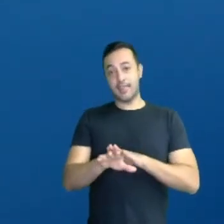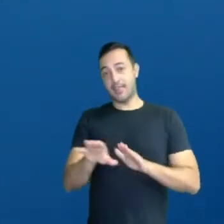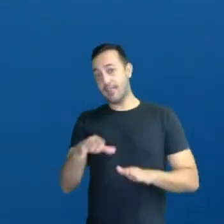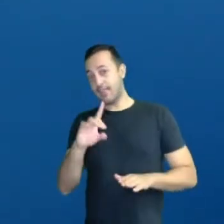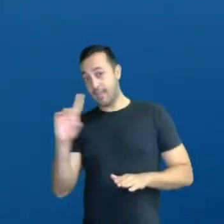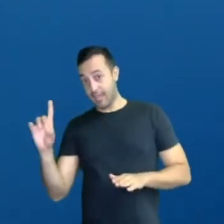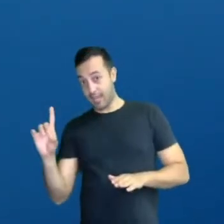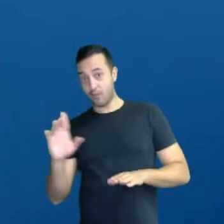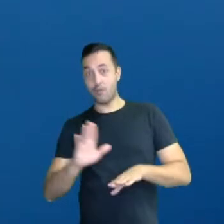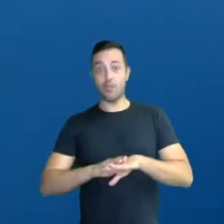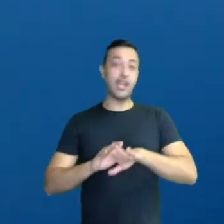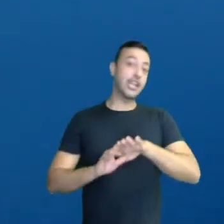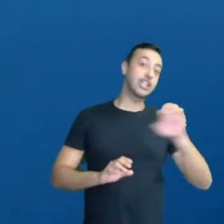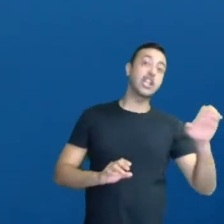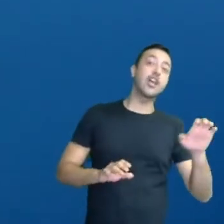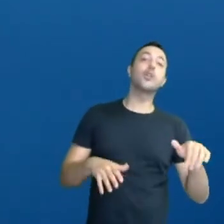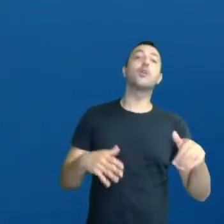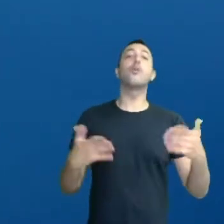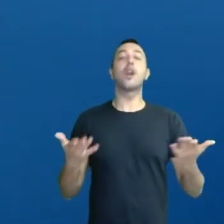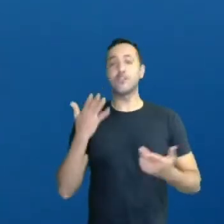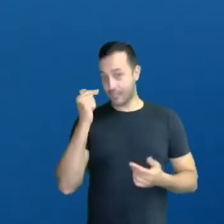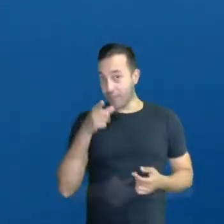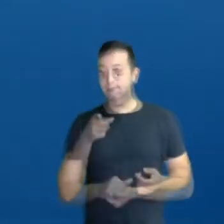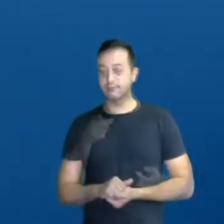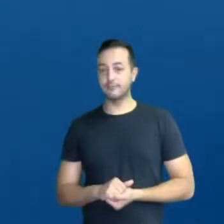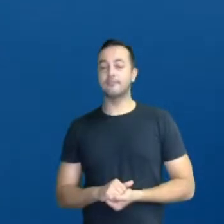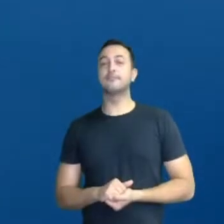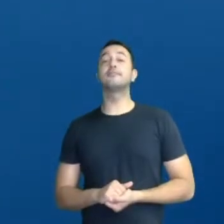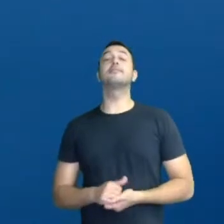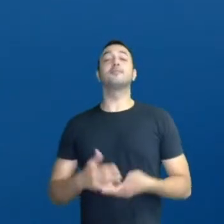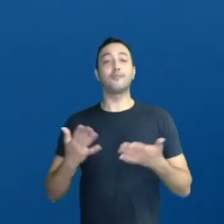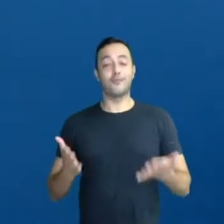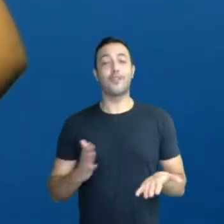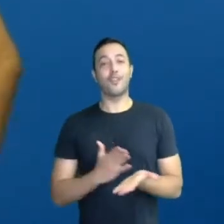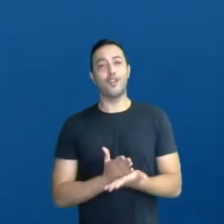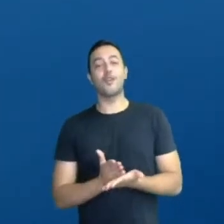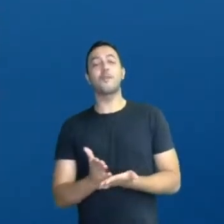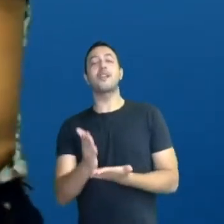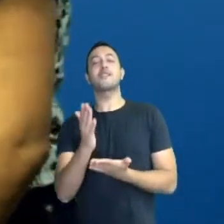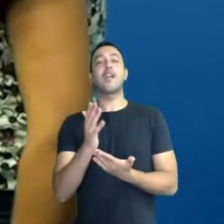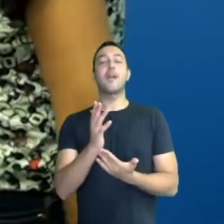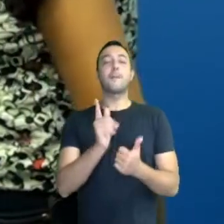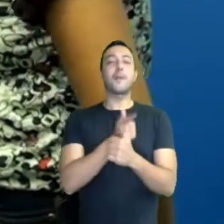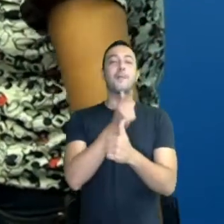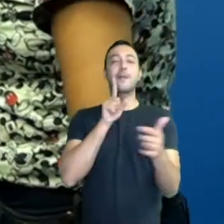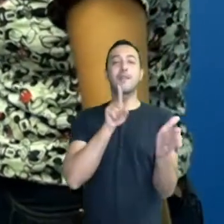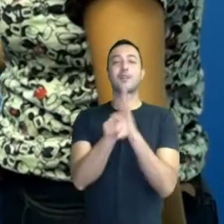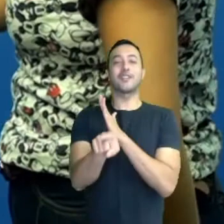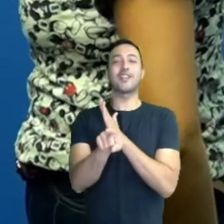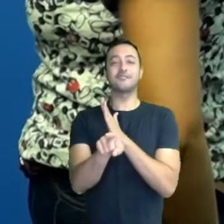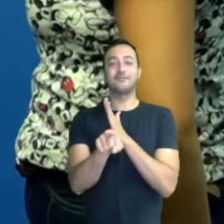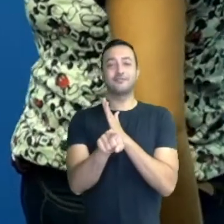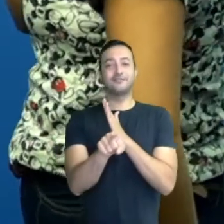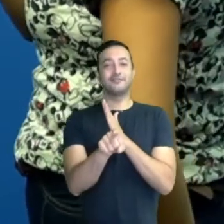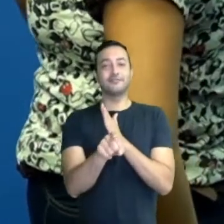lado esquerdo. Vamos lá? Vamos começar. Primeira pergunta, olha aí,